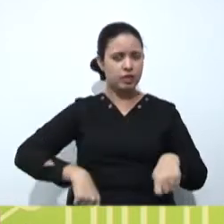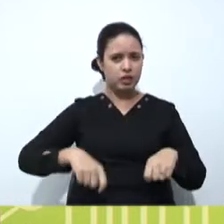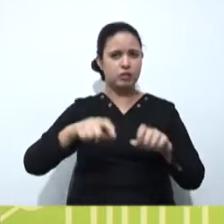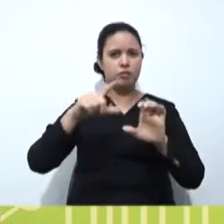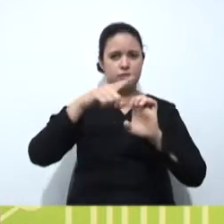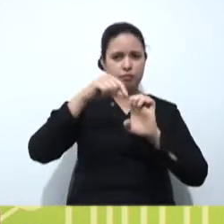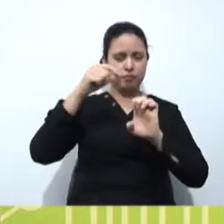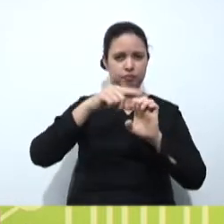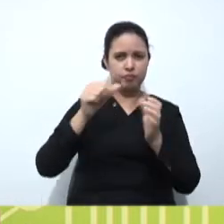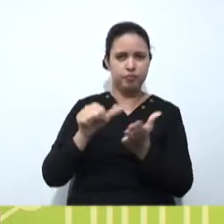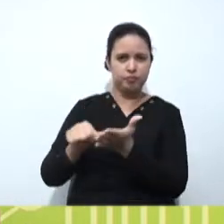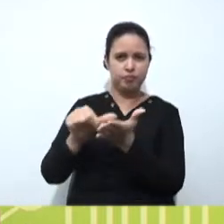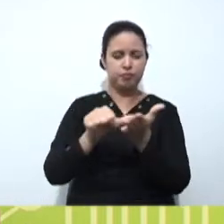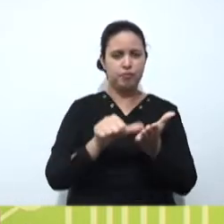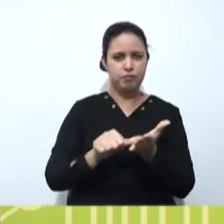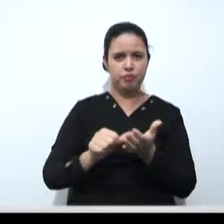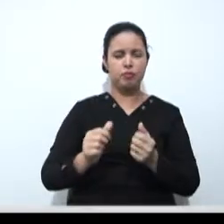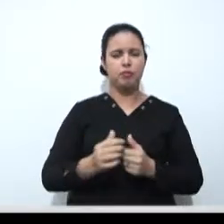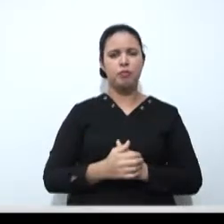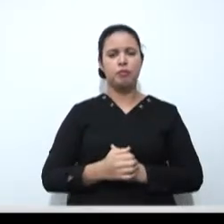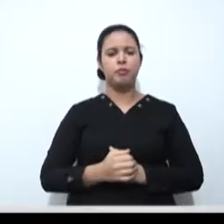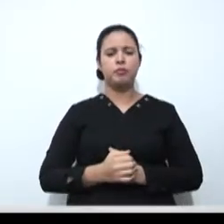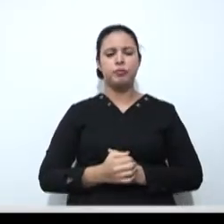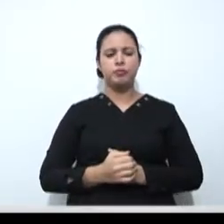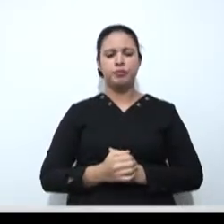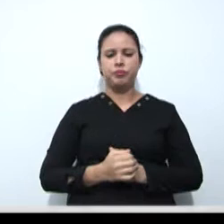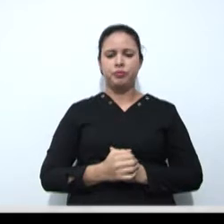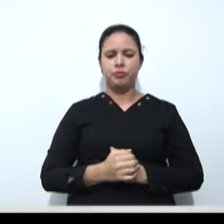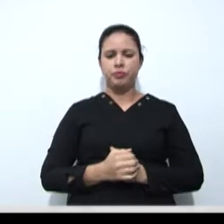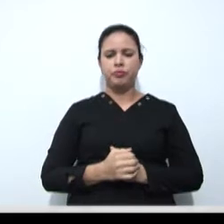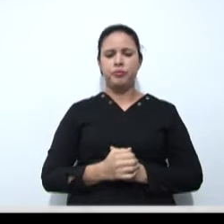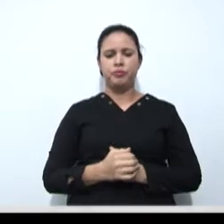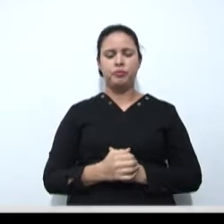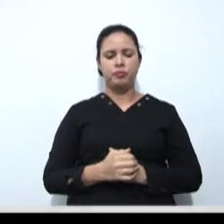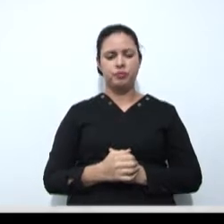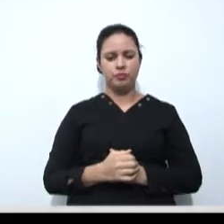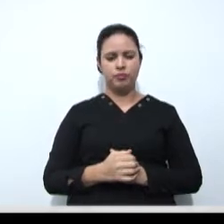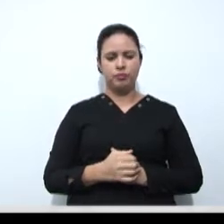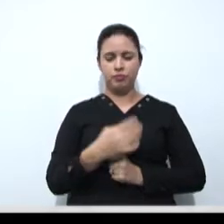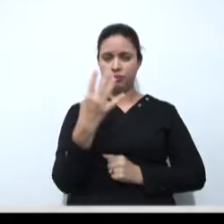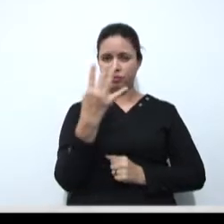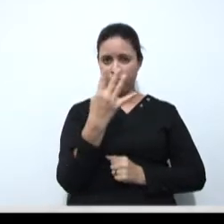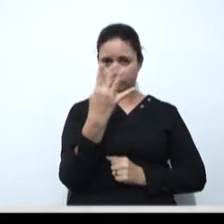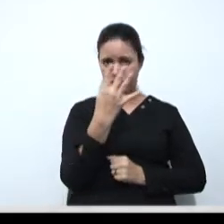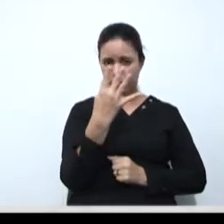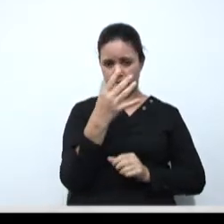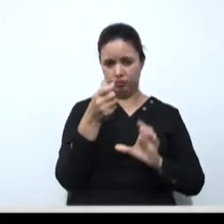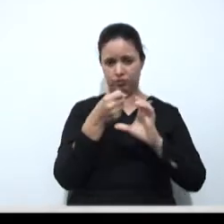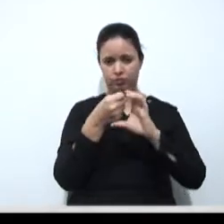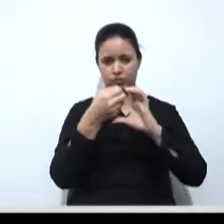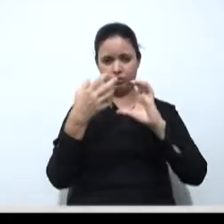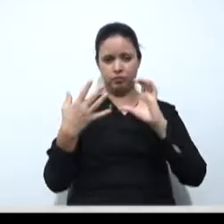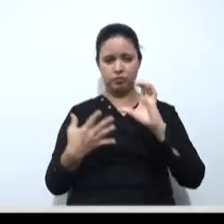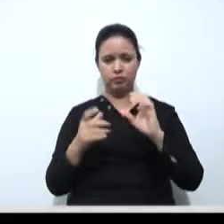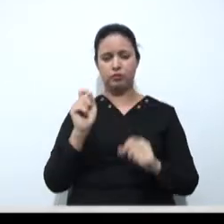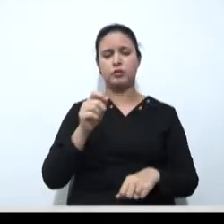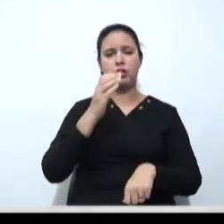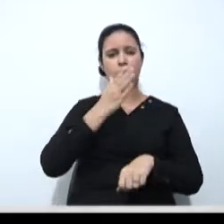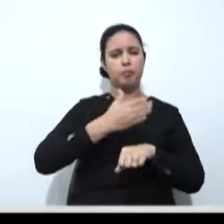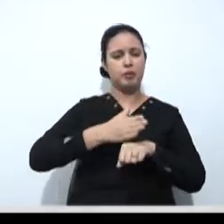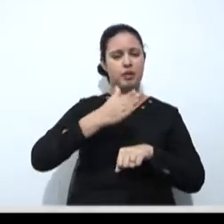empreendedores. E uma última questão ou características que também determina a cultura empreendedora é